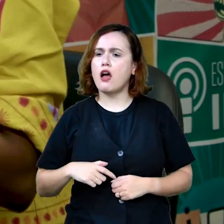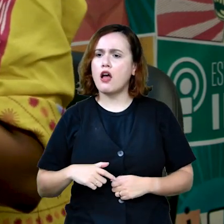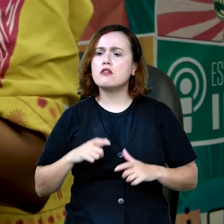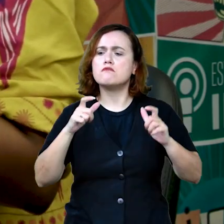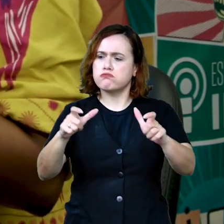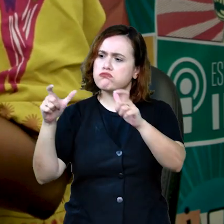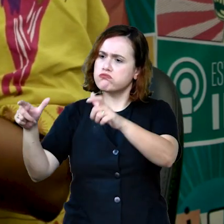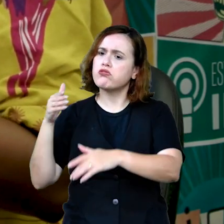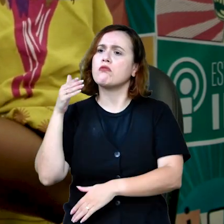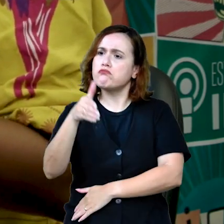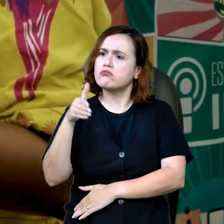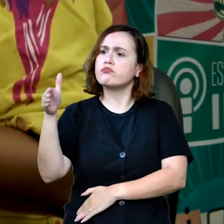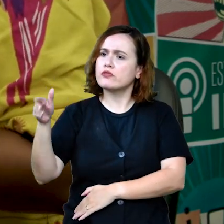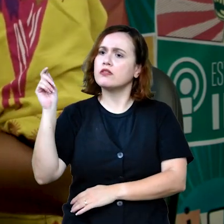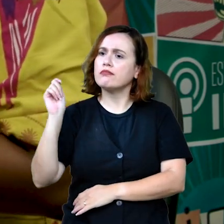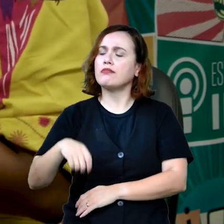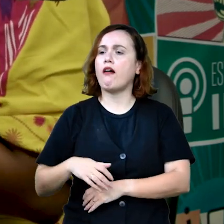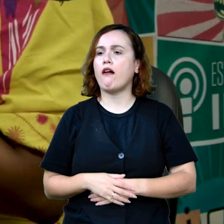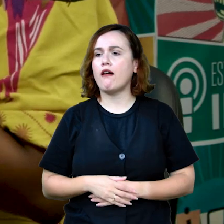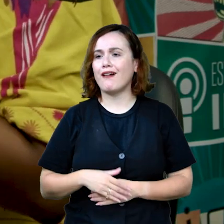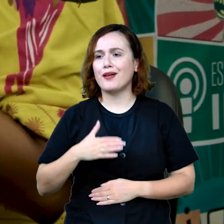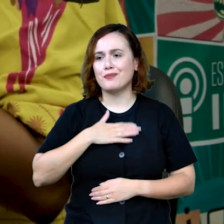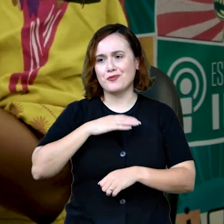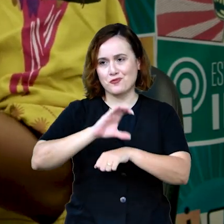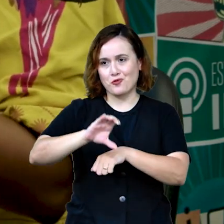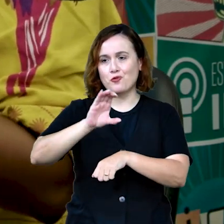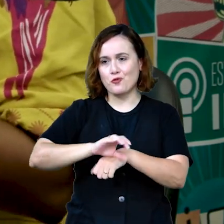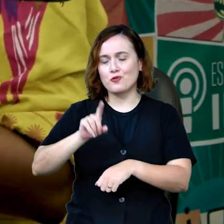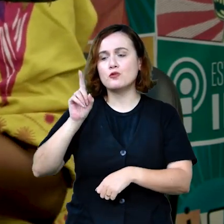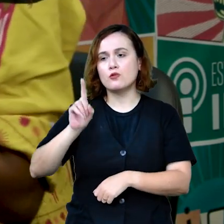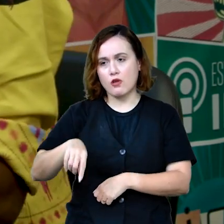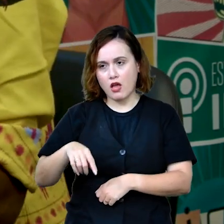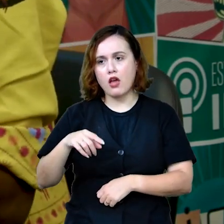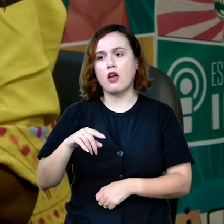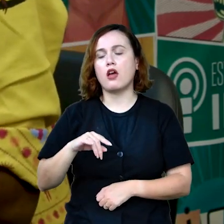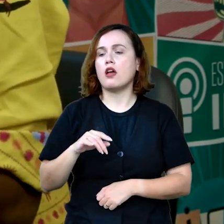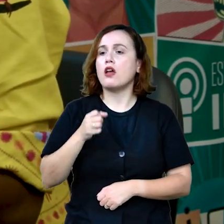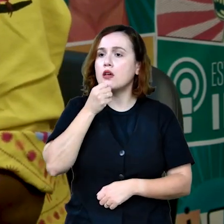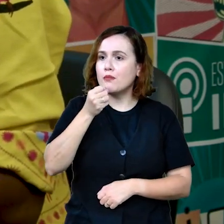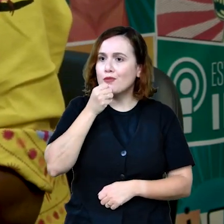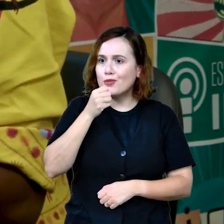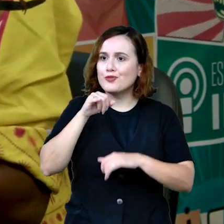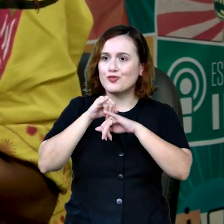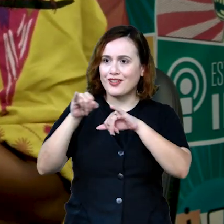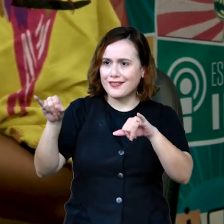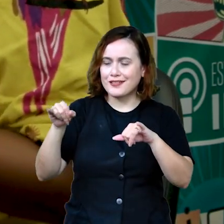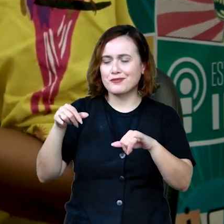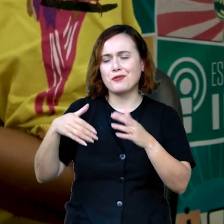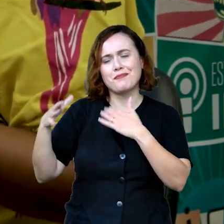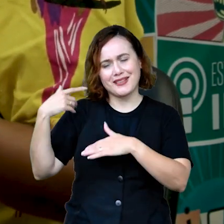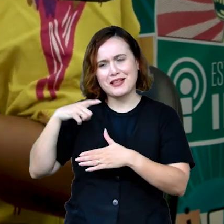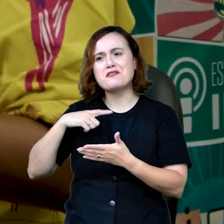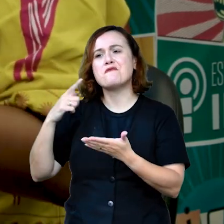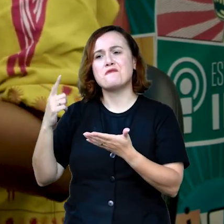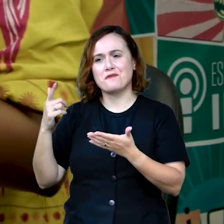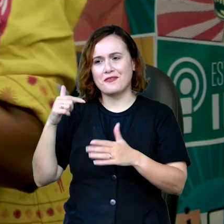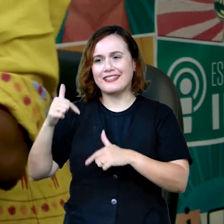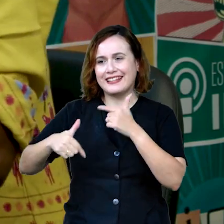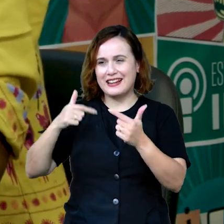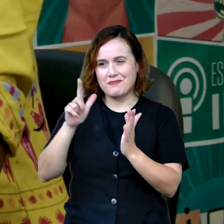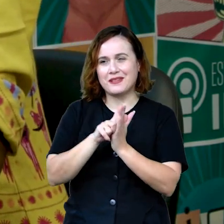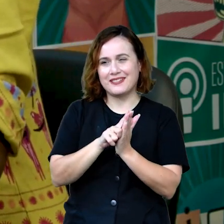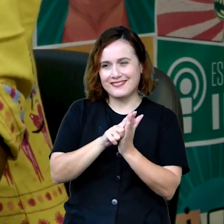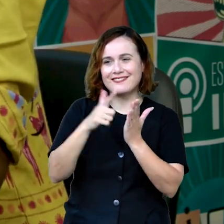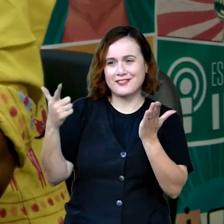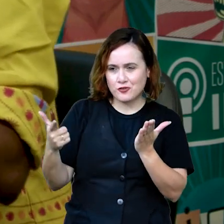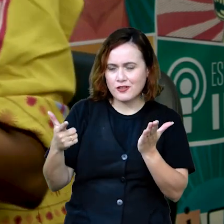chegar. Fiz jornalismo, depois durante muitos anos eu trabalhei em redação de jornal, né, porque eu sou jornalista. A cada dia que passa eu